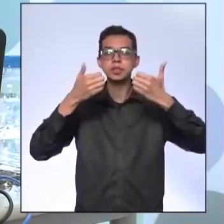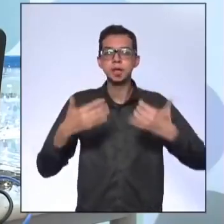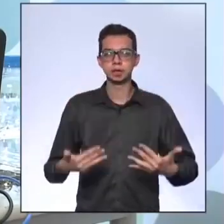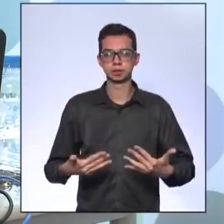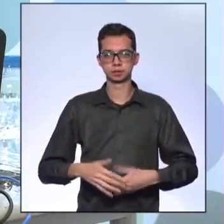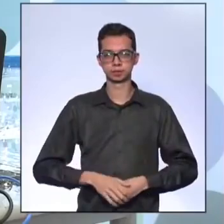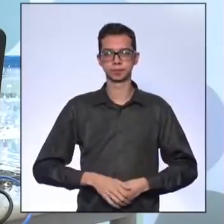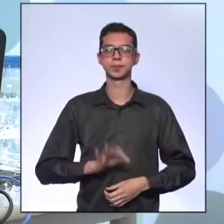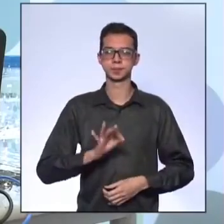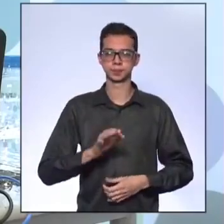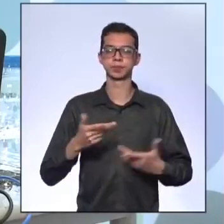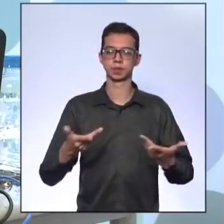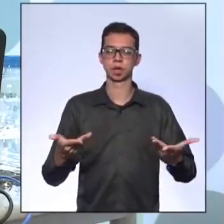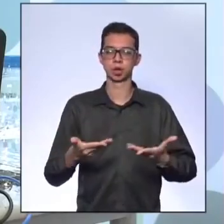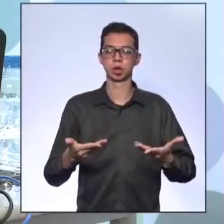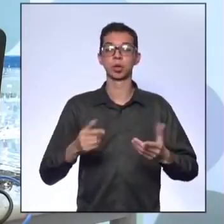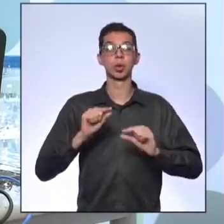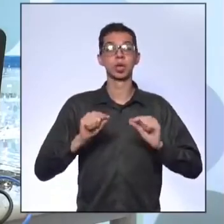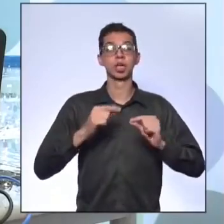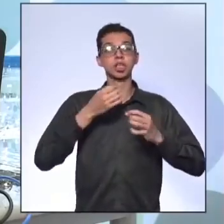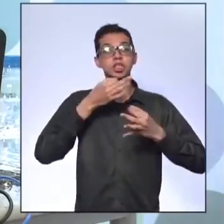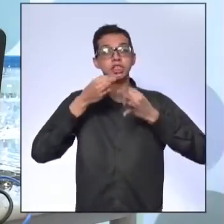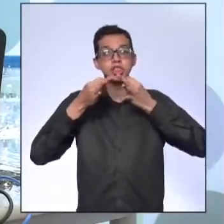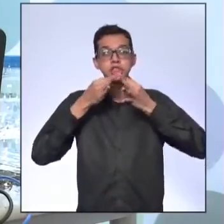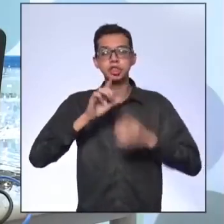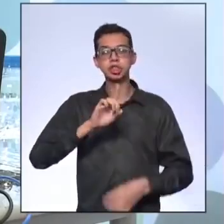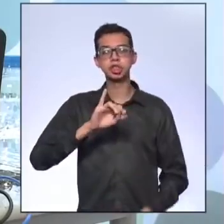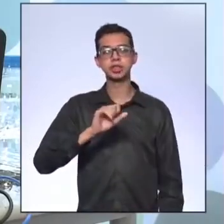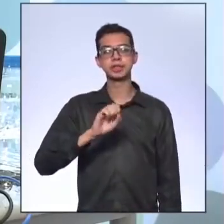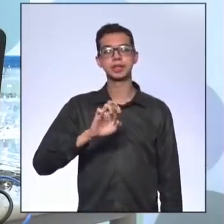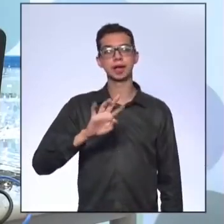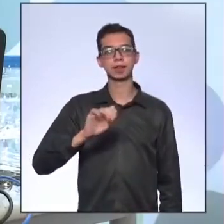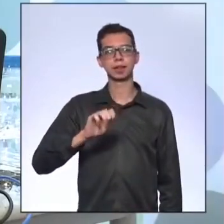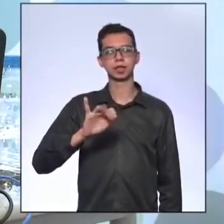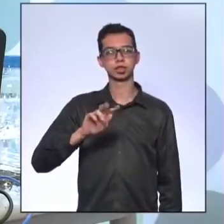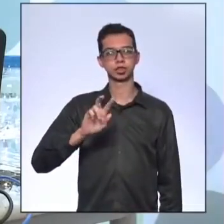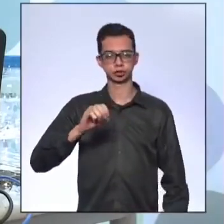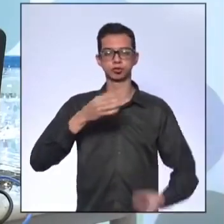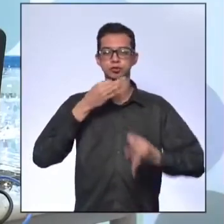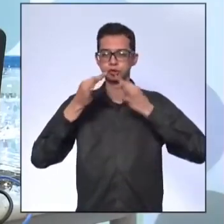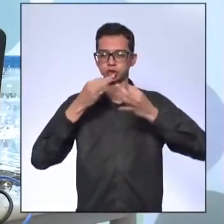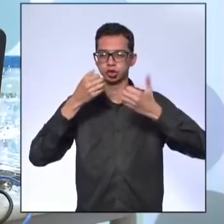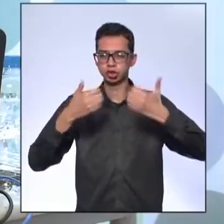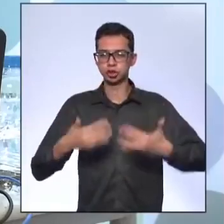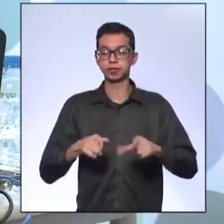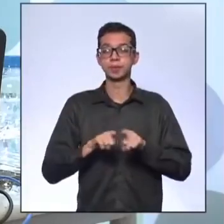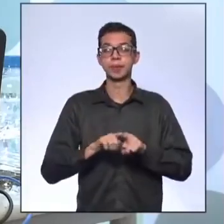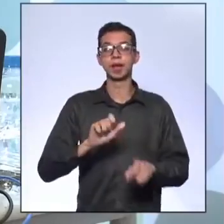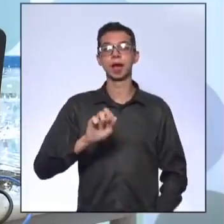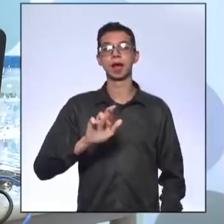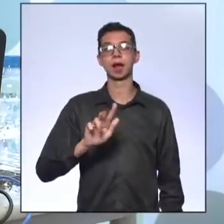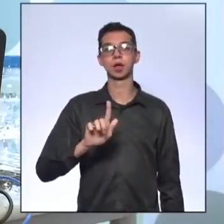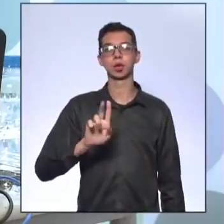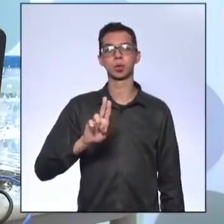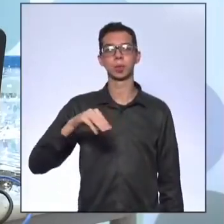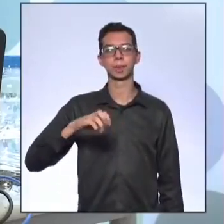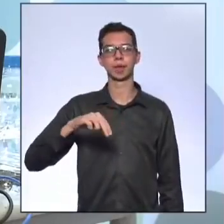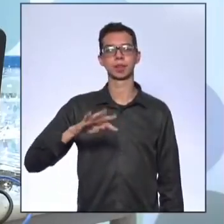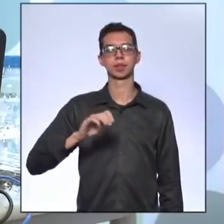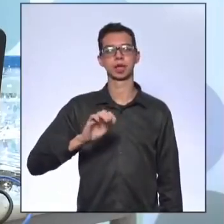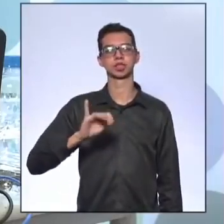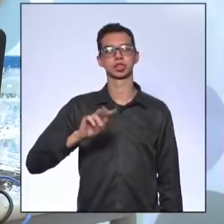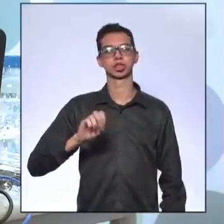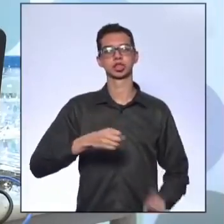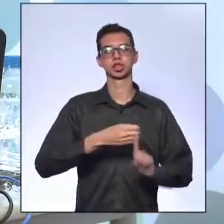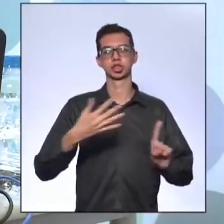ler o texto dissertativo argumentativo, porém, hoje eu não vou aprofundar, tá bom? Vou só explicar rápido e depois, então, a gente parte para